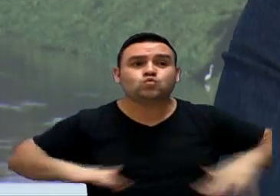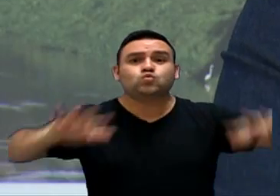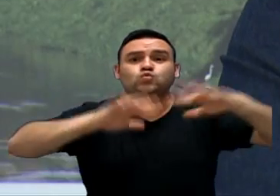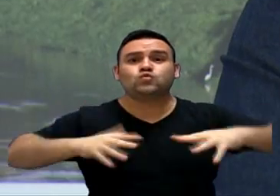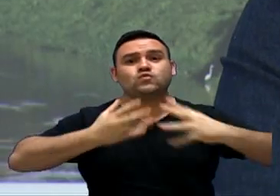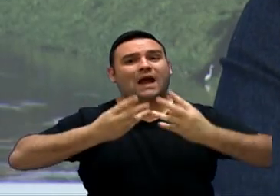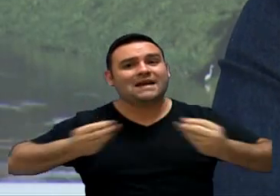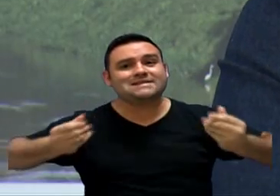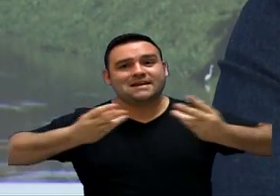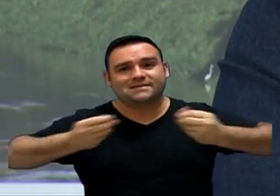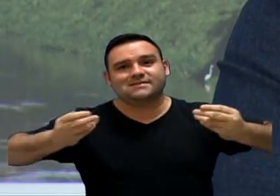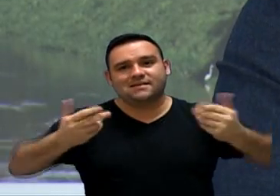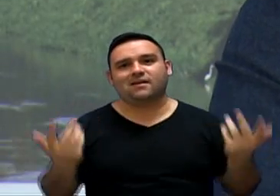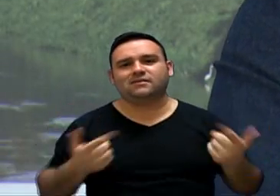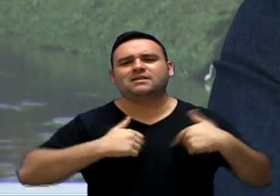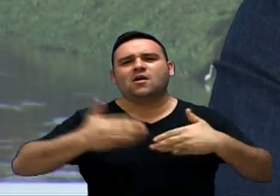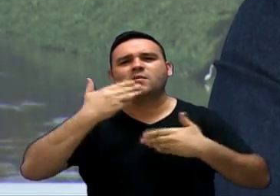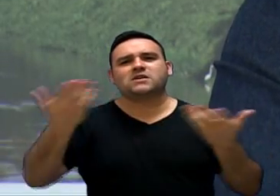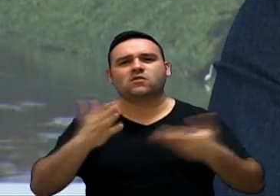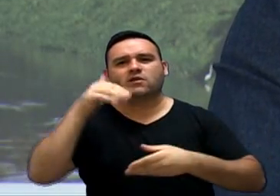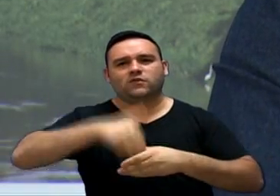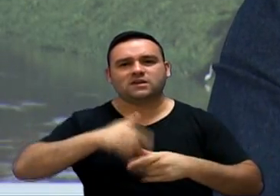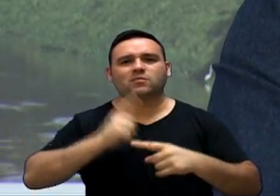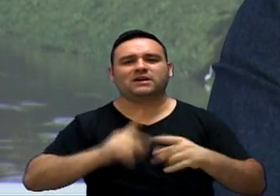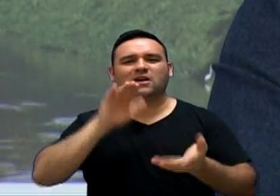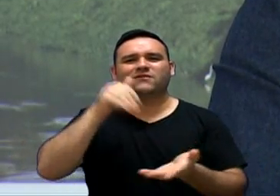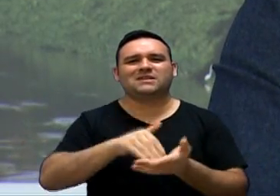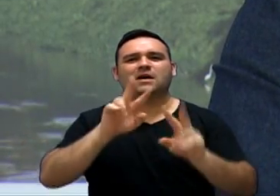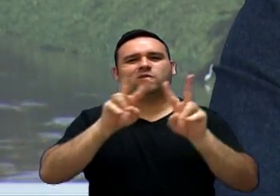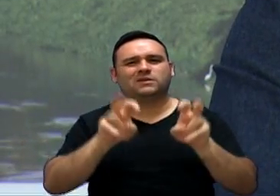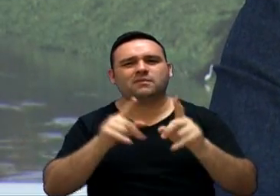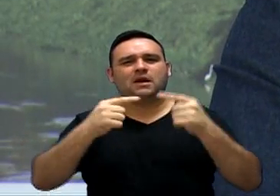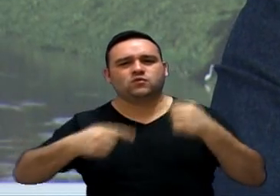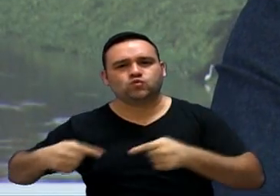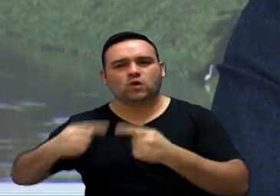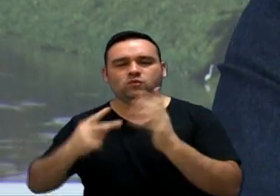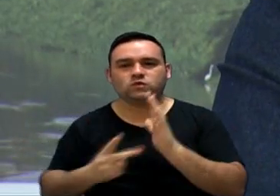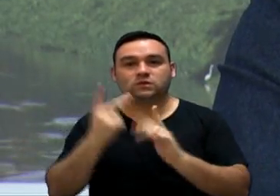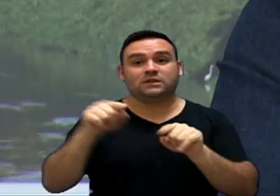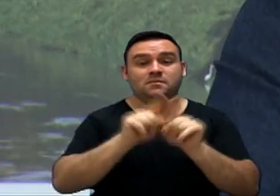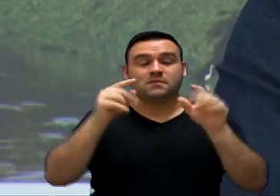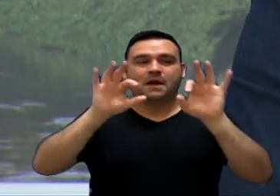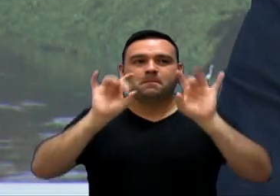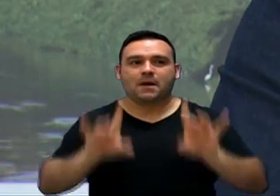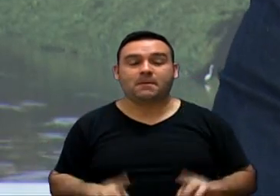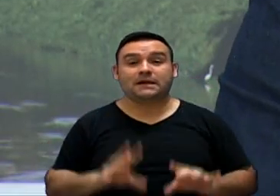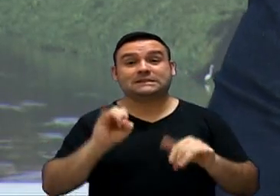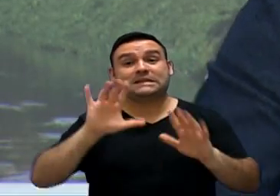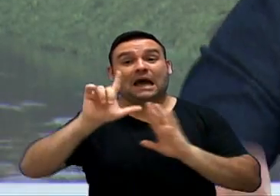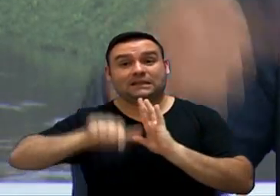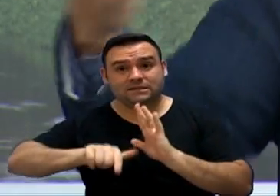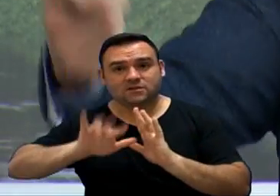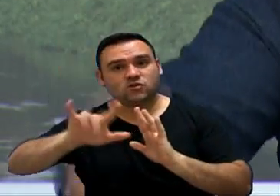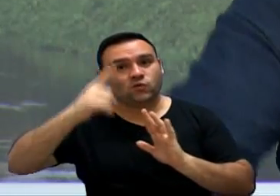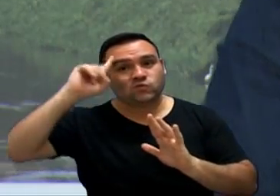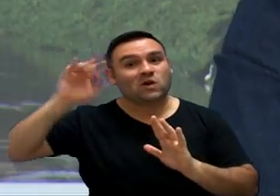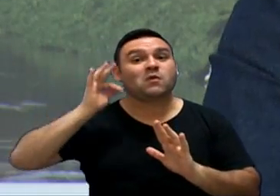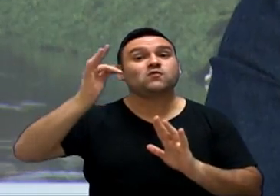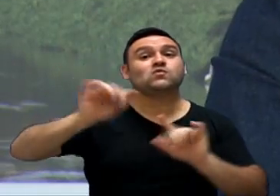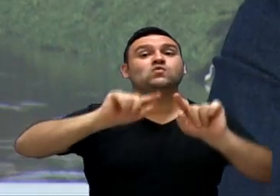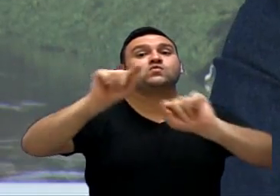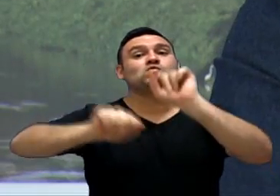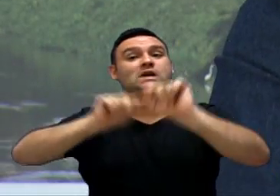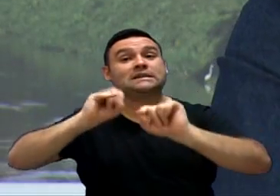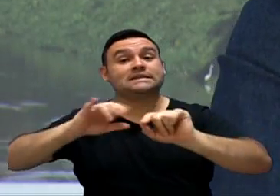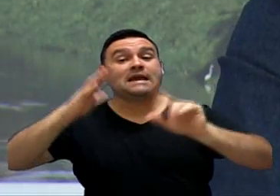todos. É, peço a votação, então, agora, para a gente finalizar ele em segunda discussão e colocar em prática isso daí. Ainda que atrasado, nós não sabemos o dia de amanhã.